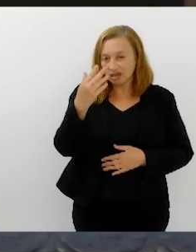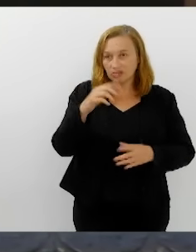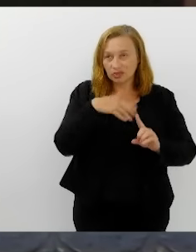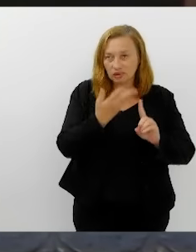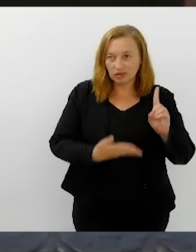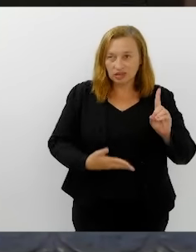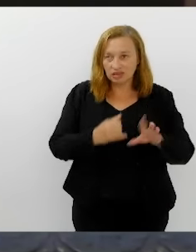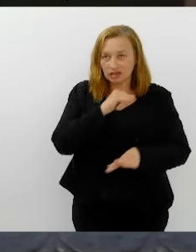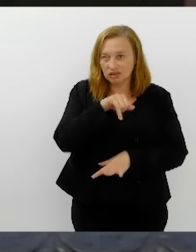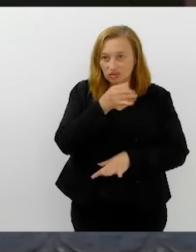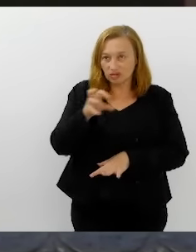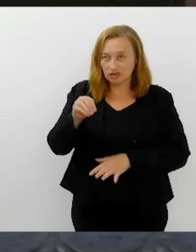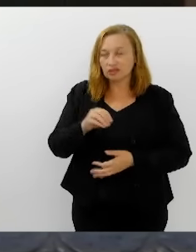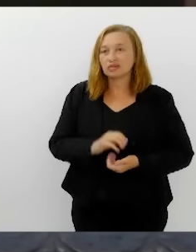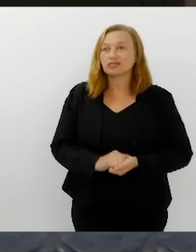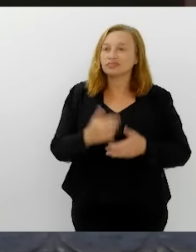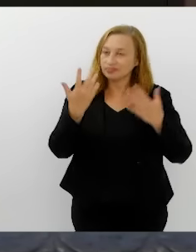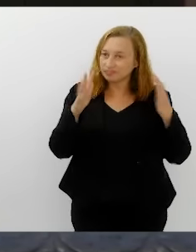Monsenhor.